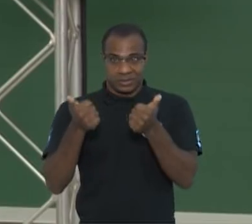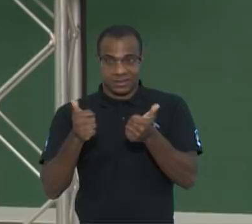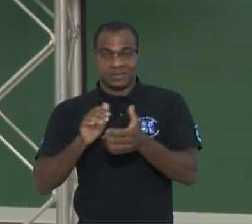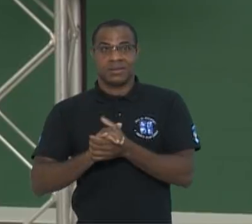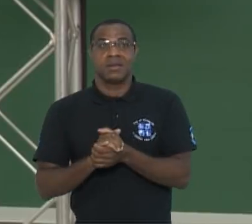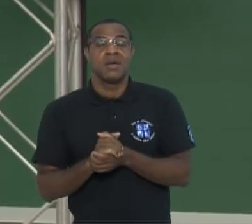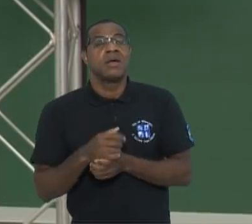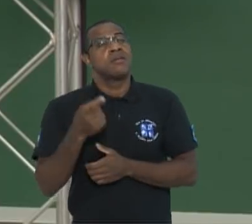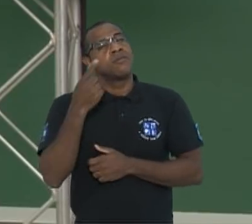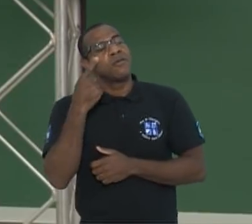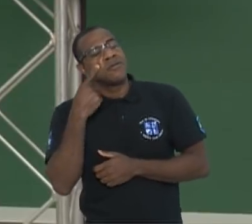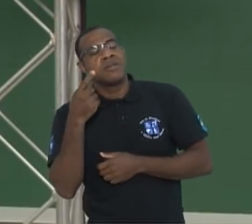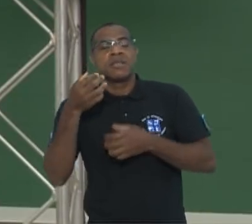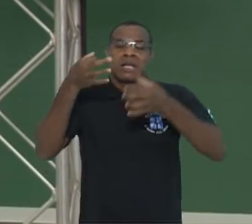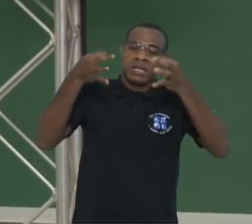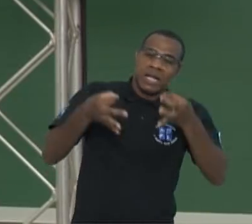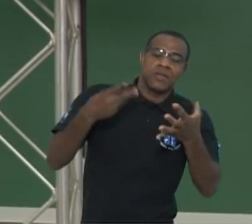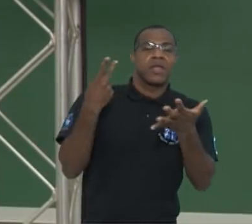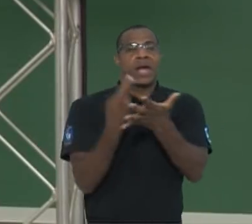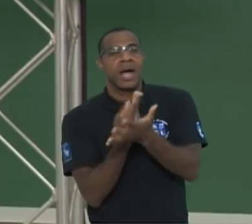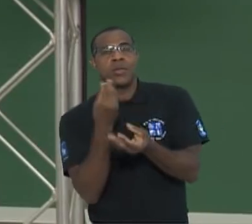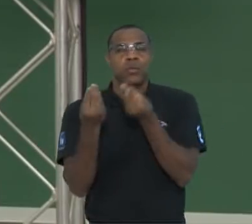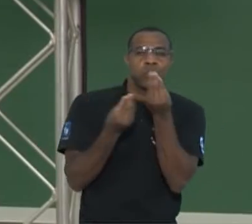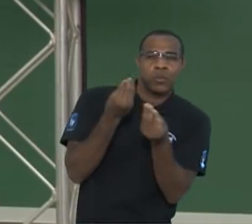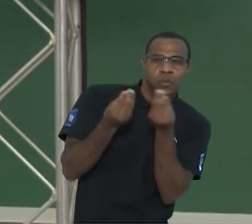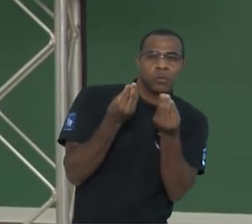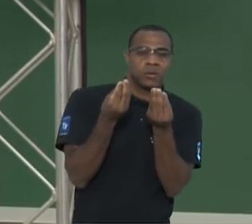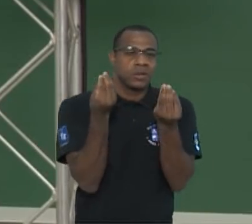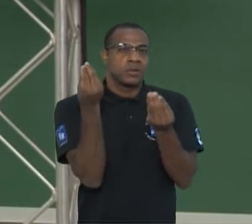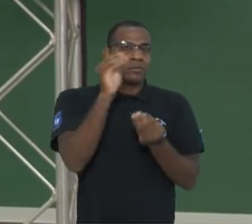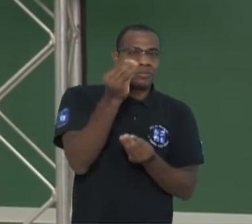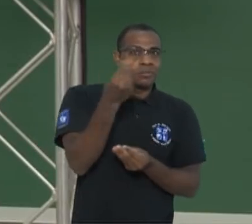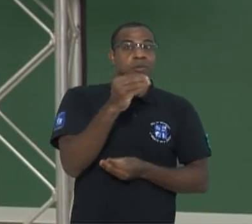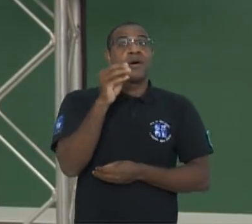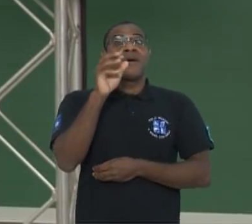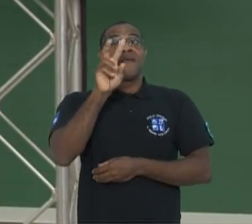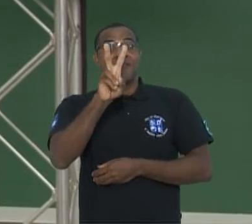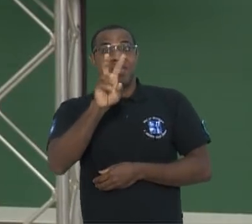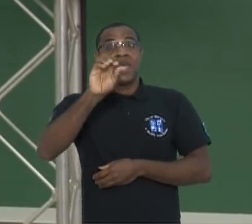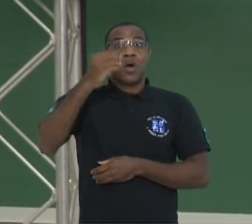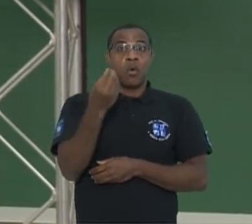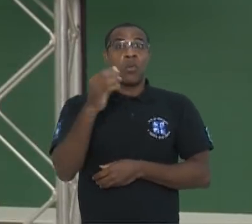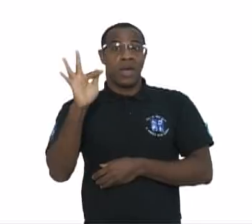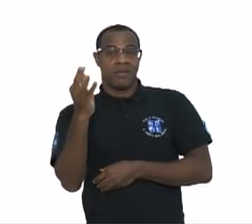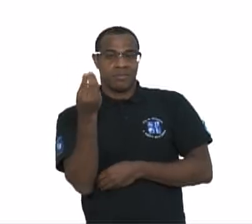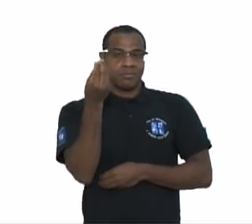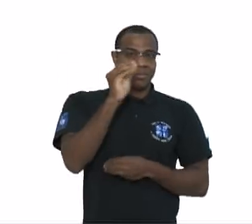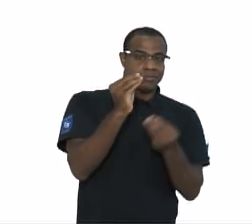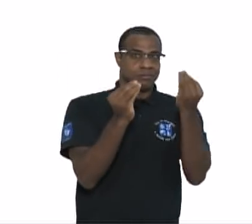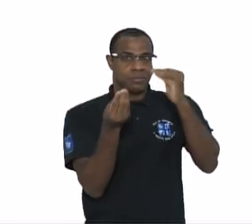se tá certo, não tá bom? Colocando V ou F. E já voltamos.